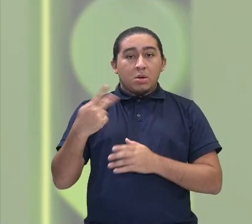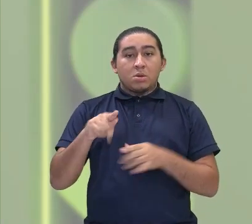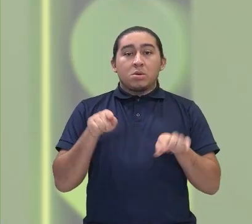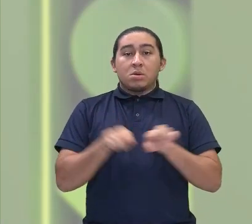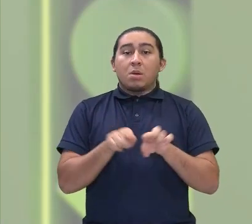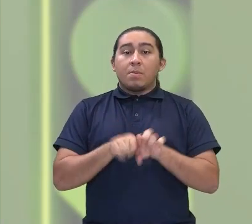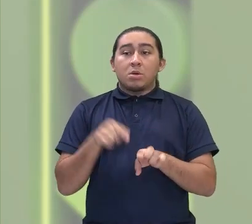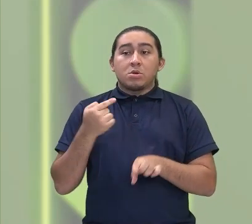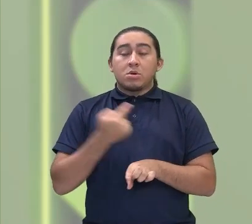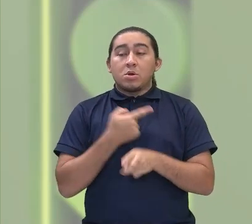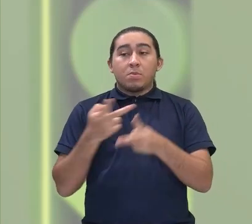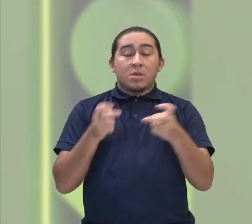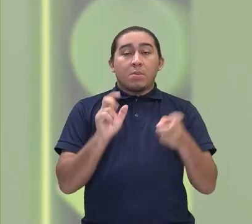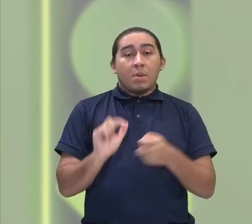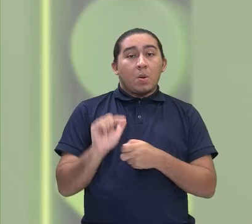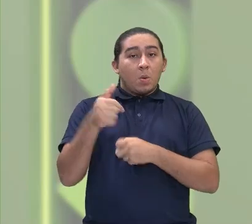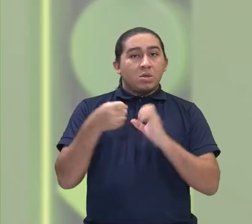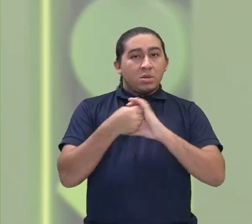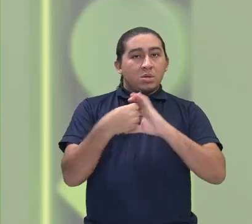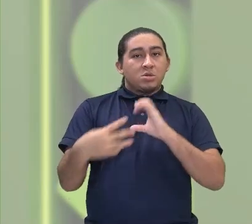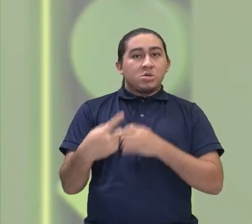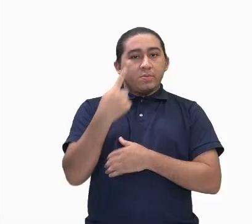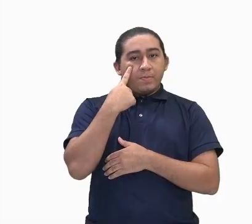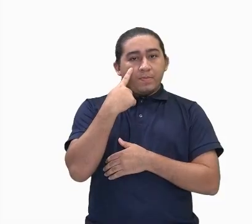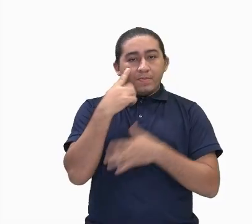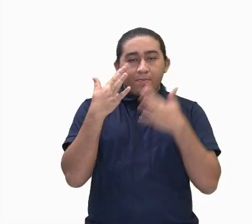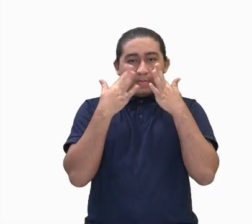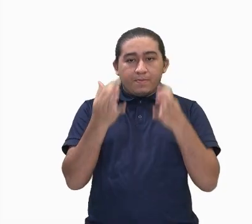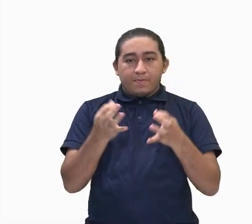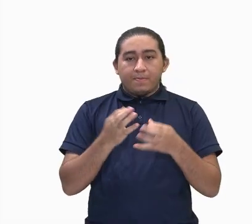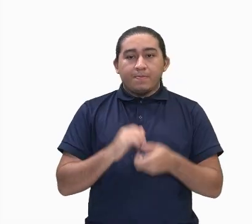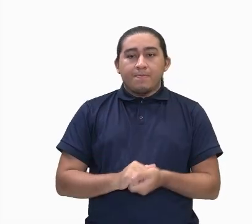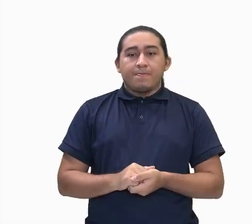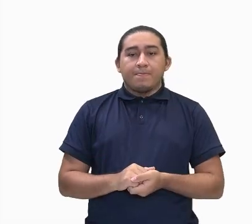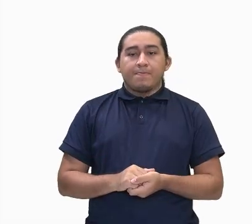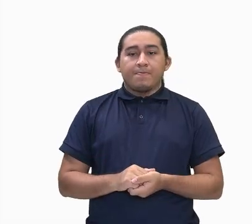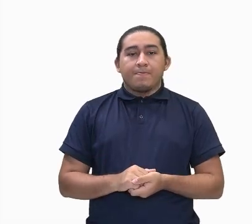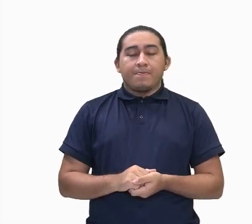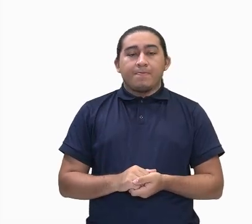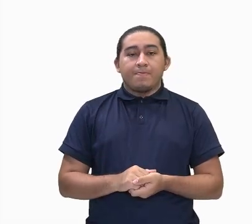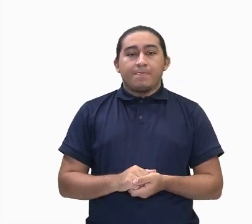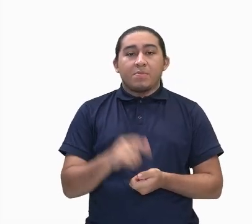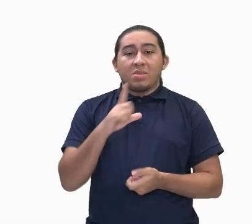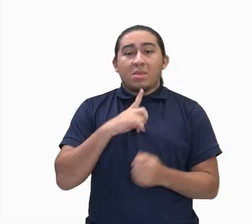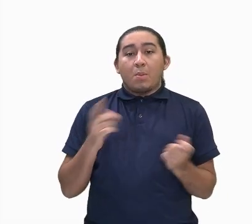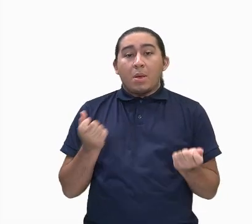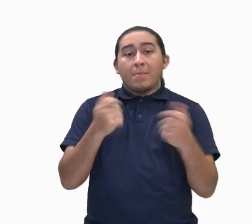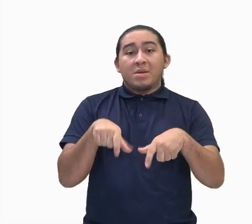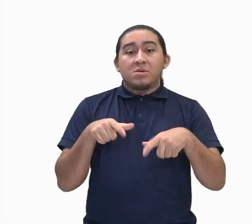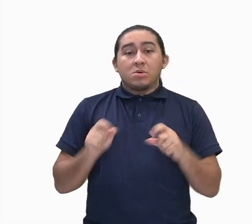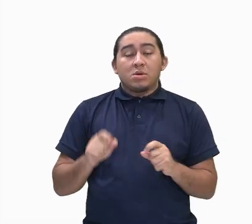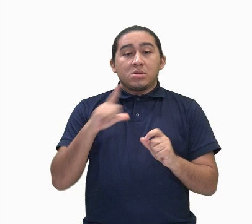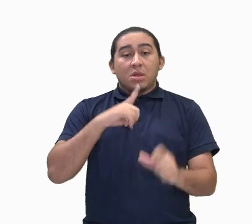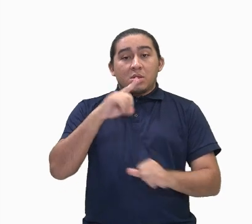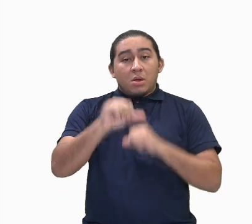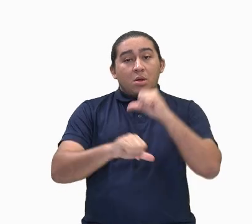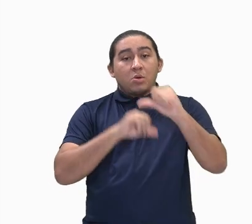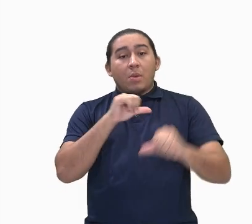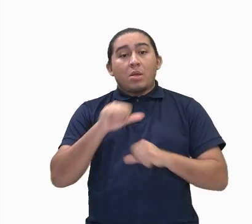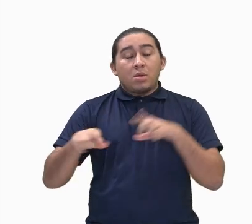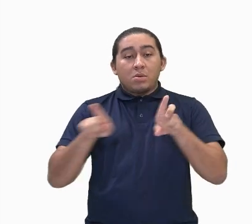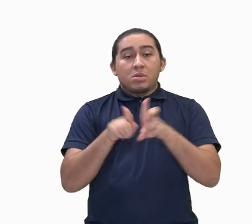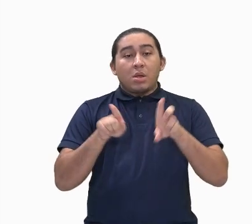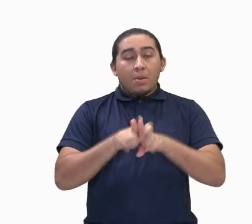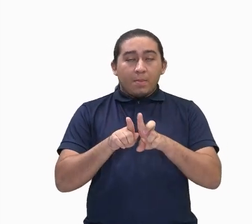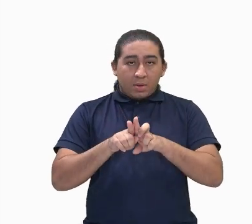ainda mais características desse tecido. Olha só. Alta capacidade de renovação e